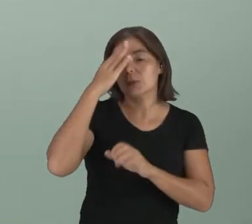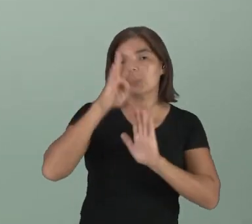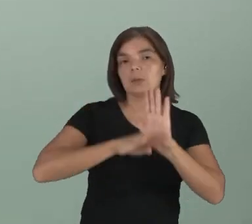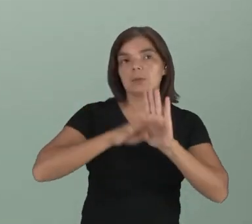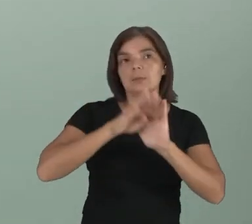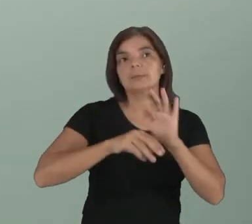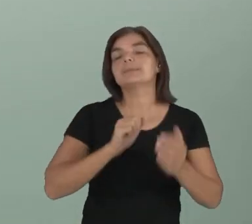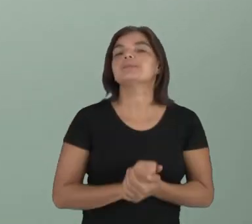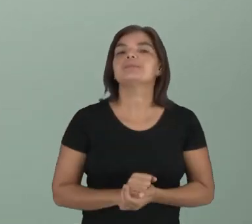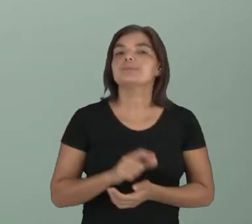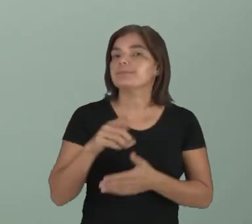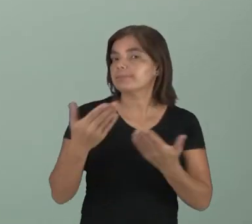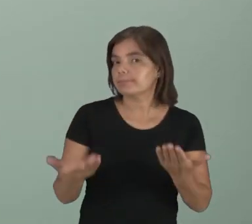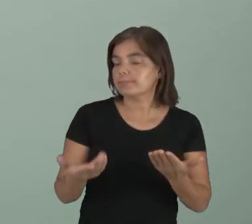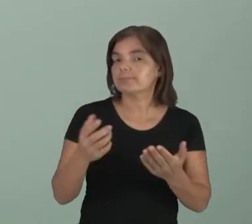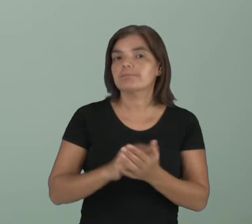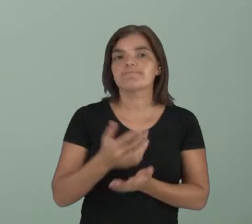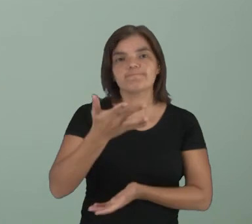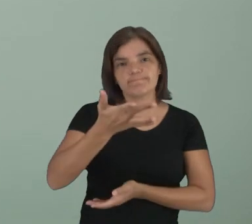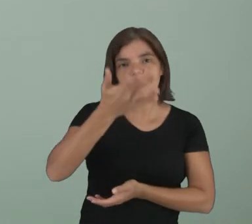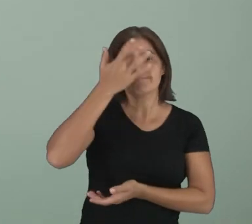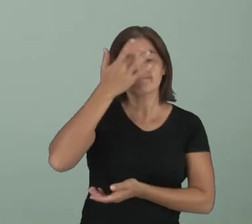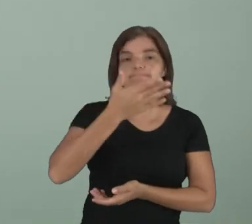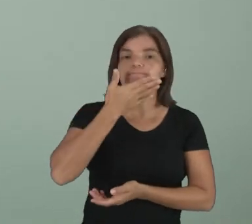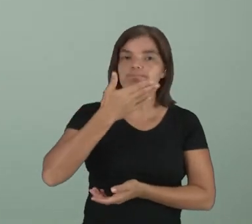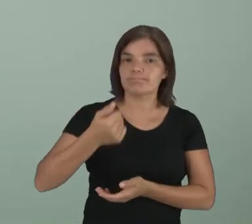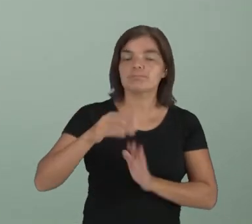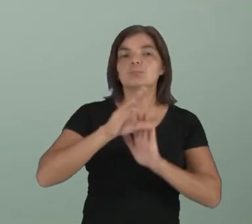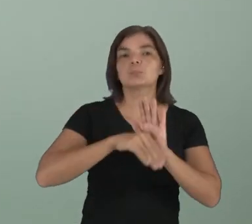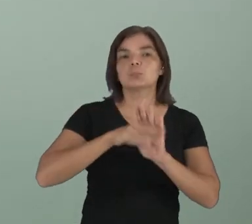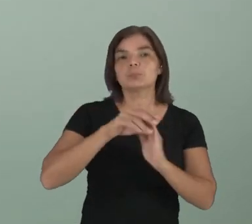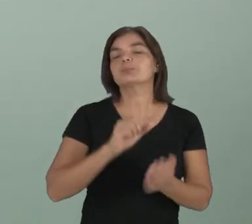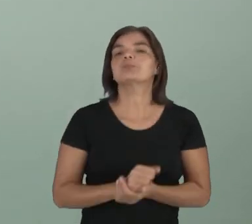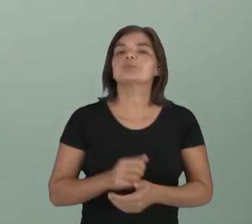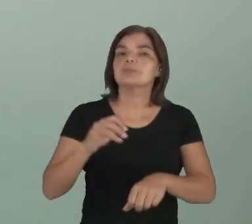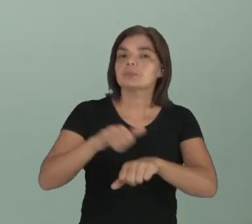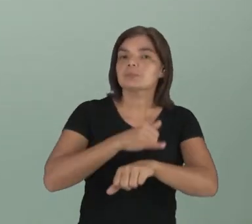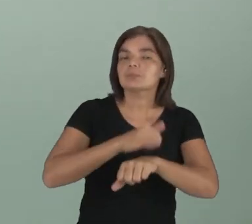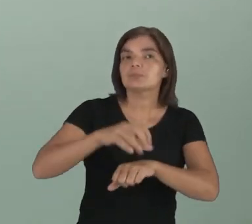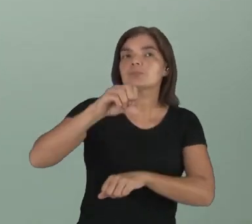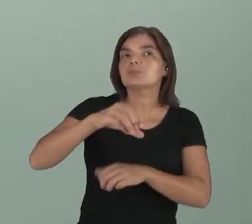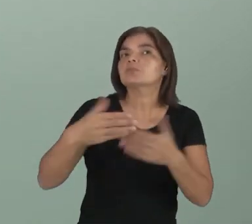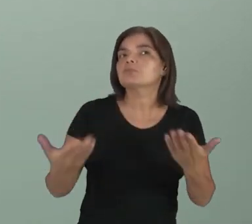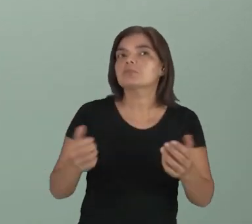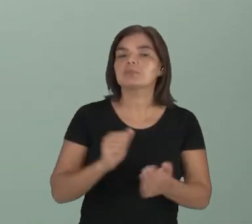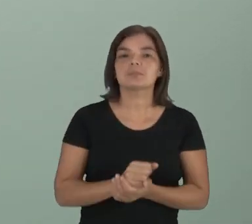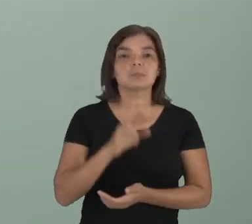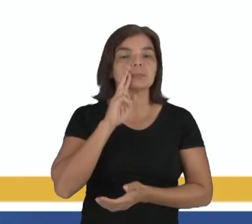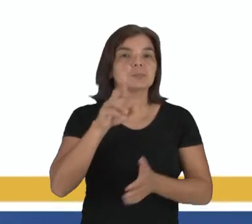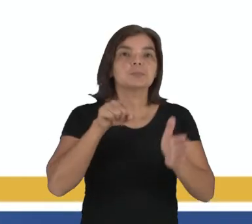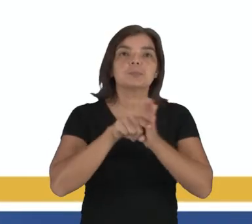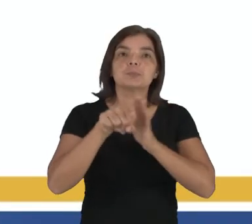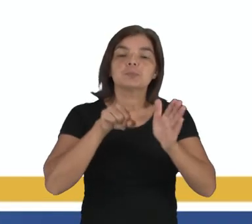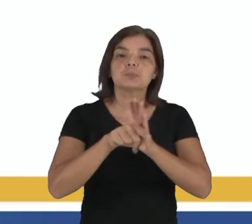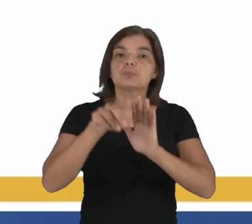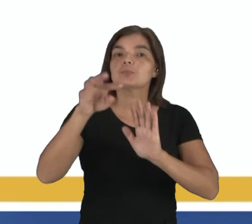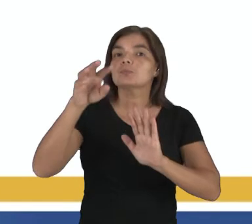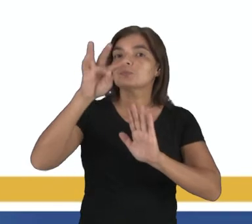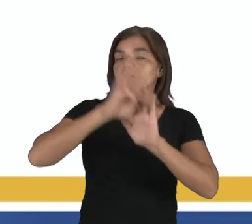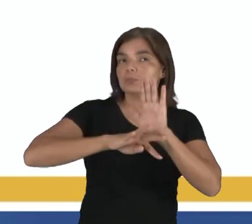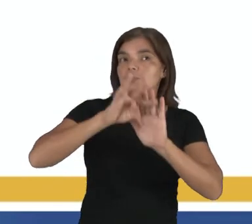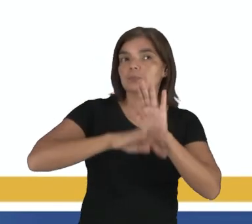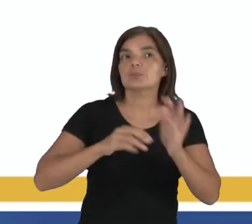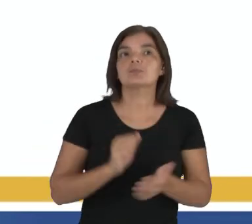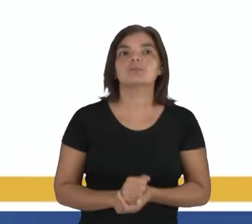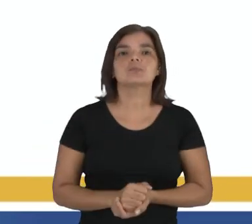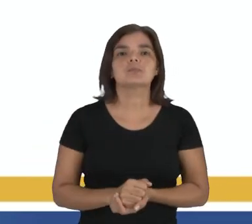do texto, que assim você fixa melhor o conteúdo. E a estratégia 9, responder perguntas